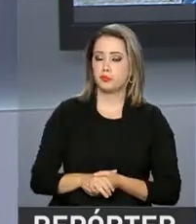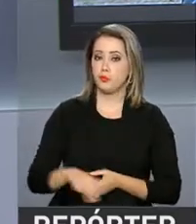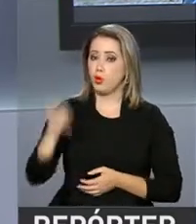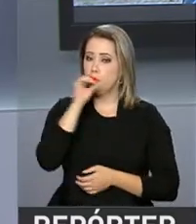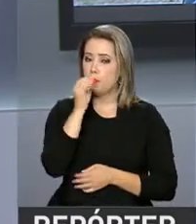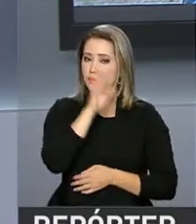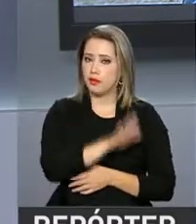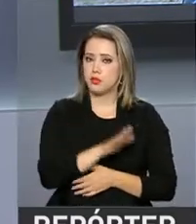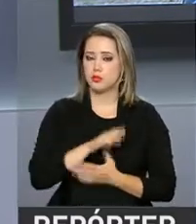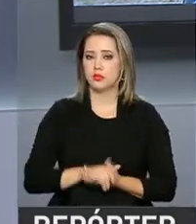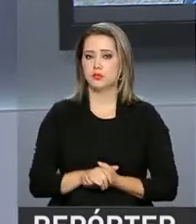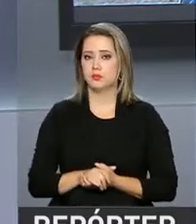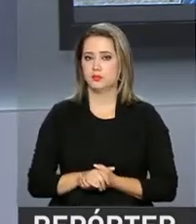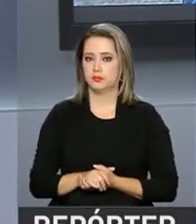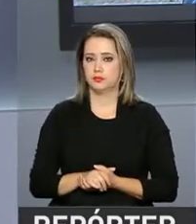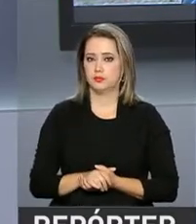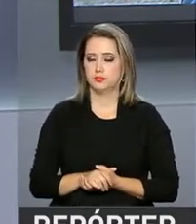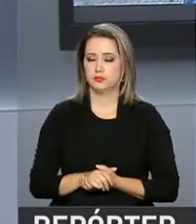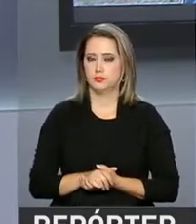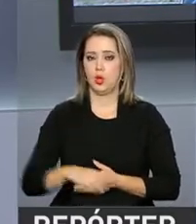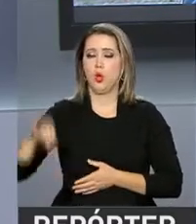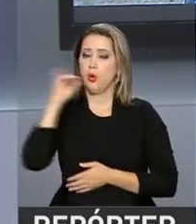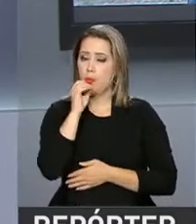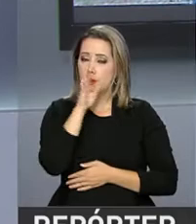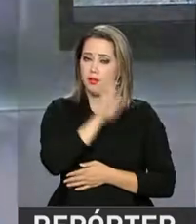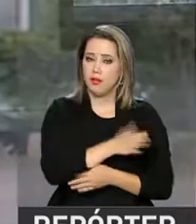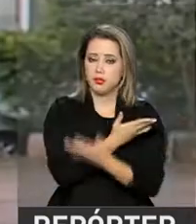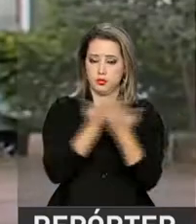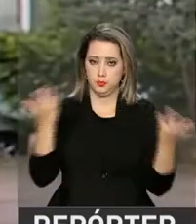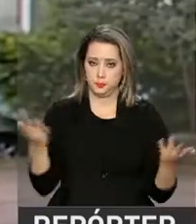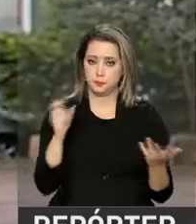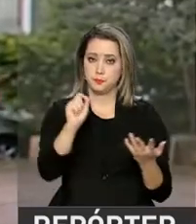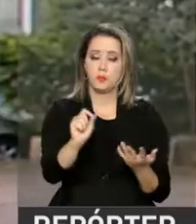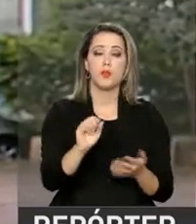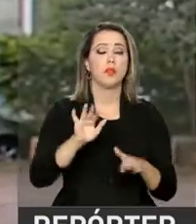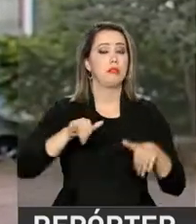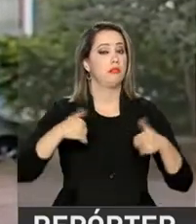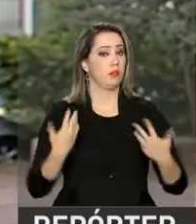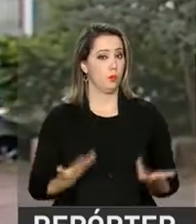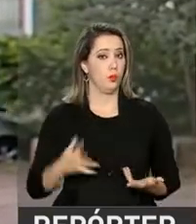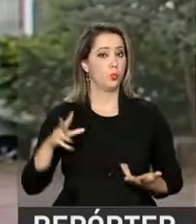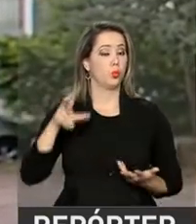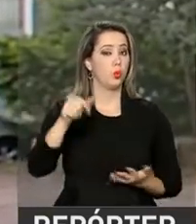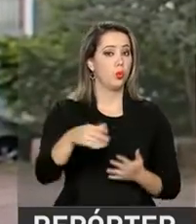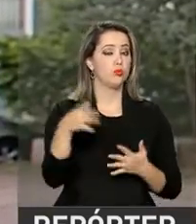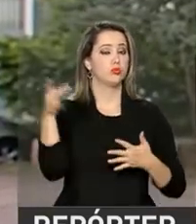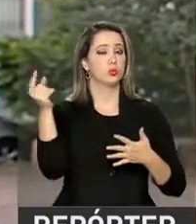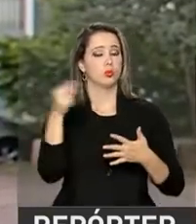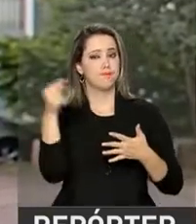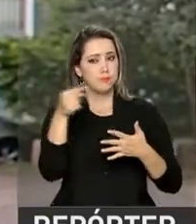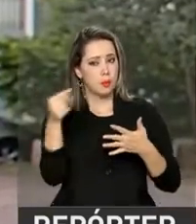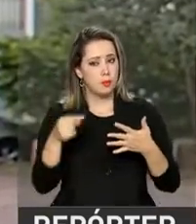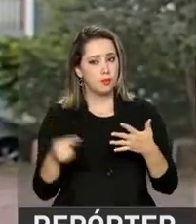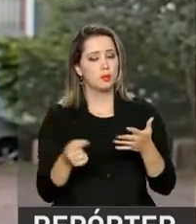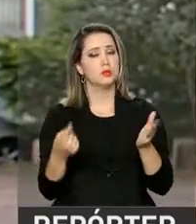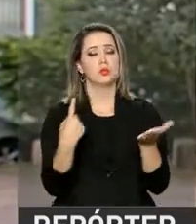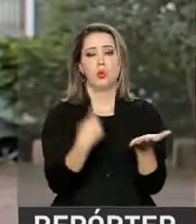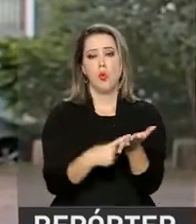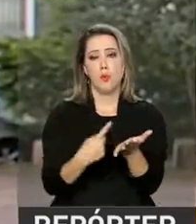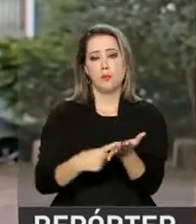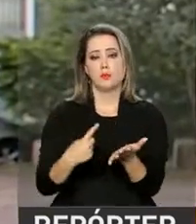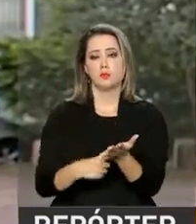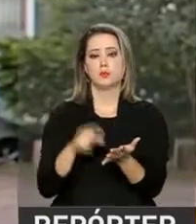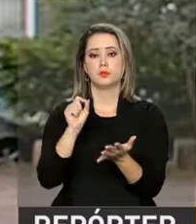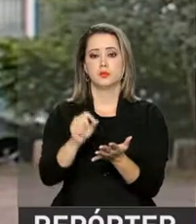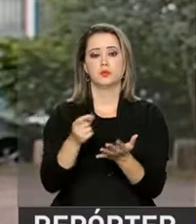mais uma vez. Boa tarde, Roberto. Boa tarde a todos. Olha, Roberto, todo o processo de adesão ao Programa Especial de